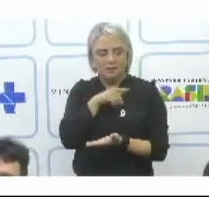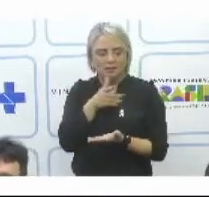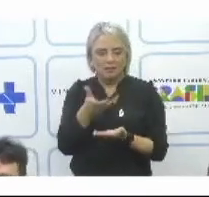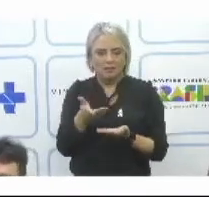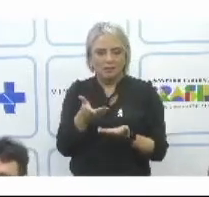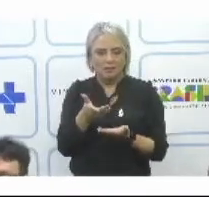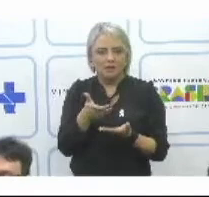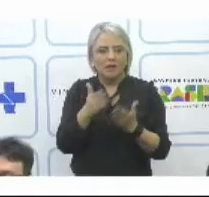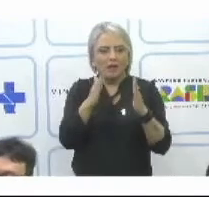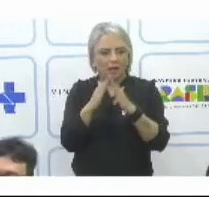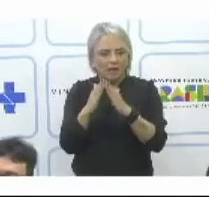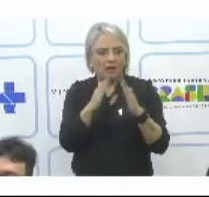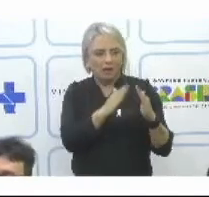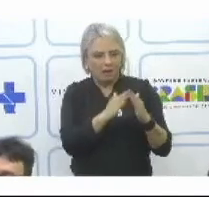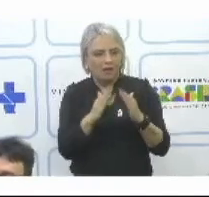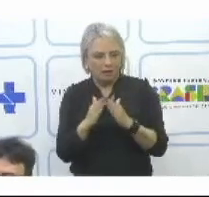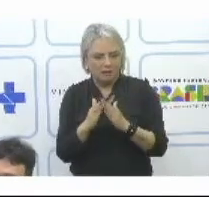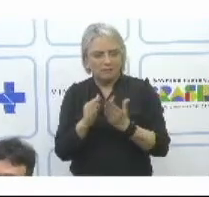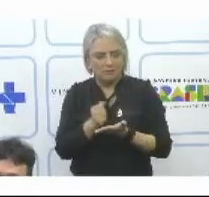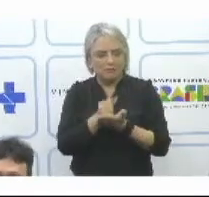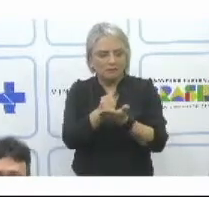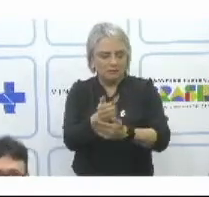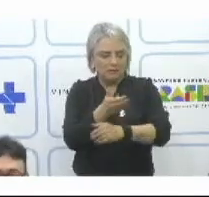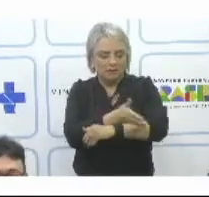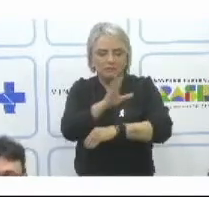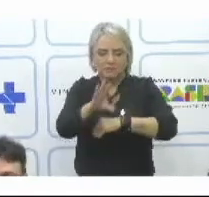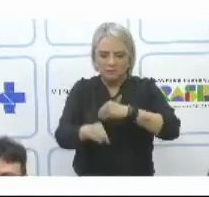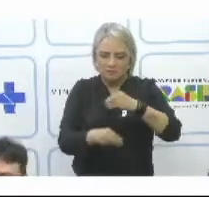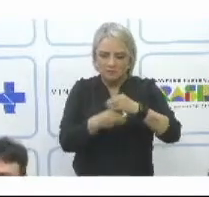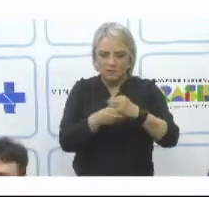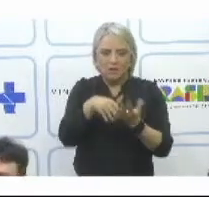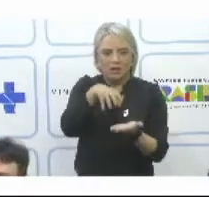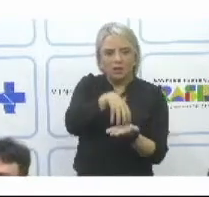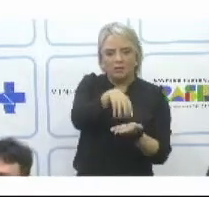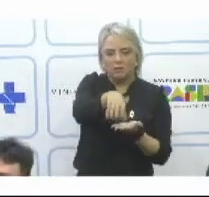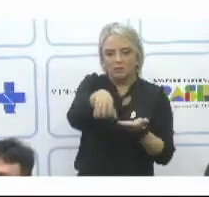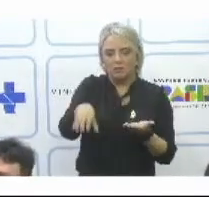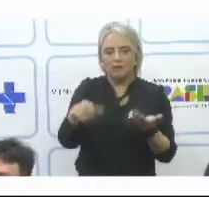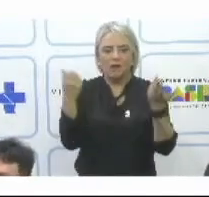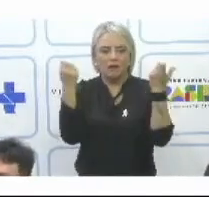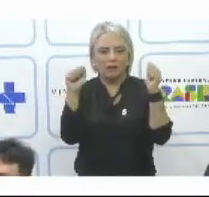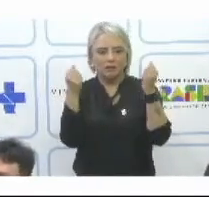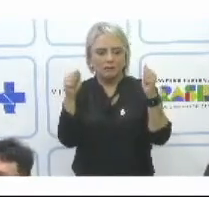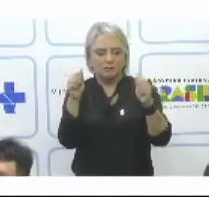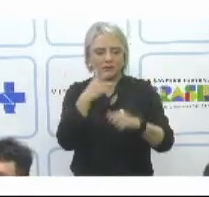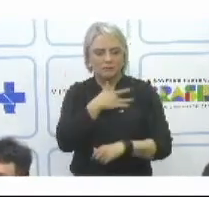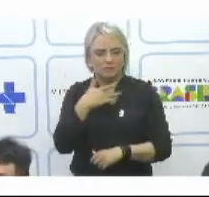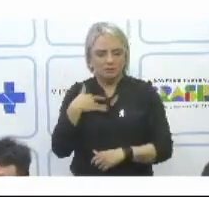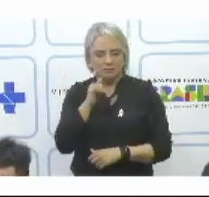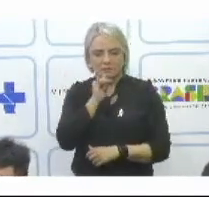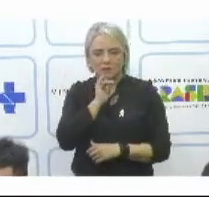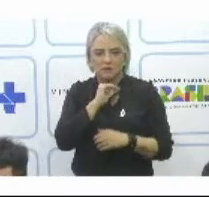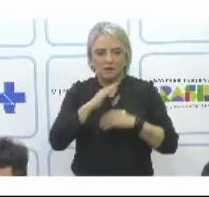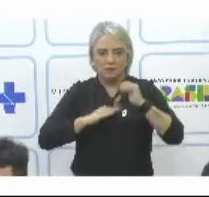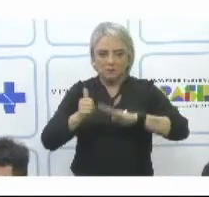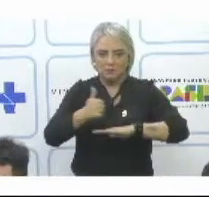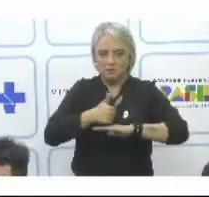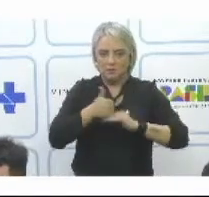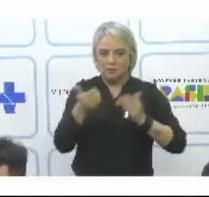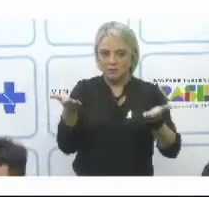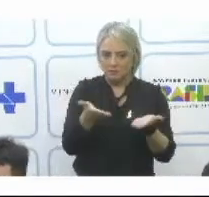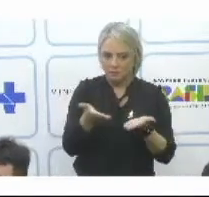né, em domicílio também sendo ofertado práticas integrativas e nos polos de academia da saúde, por exemplo. Os profissionais